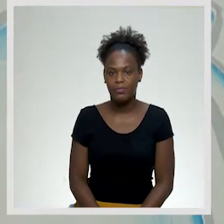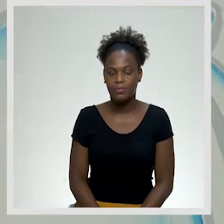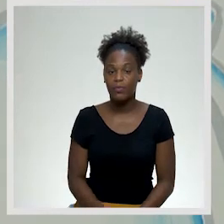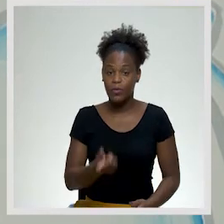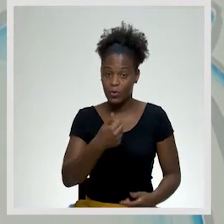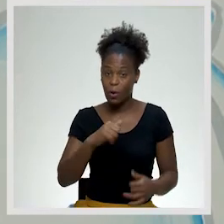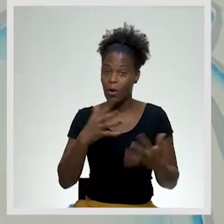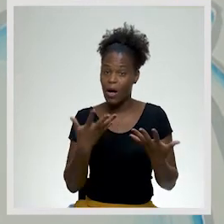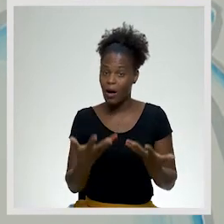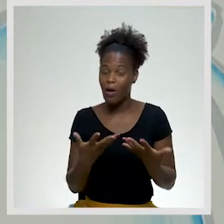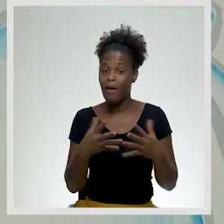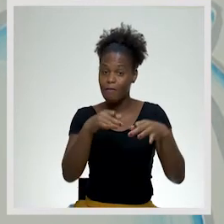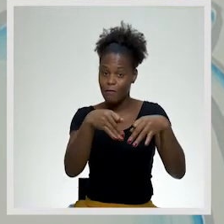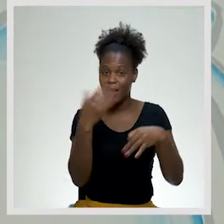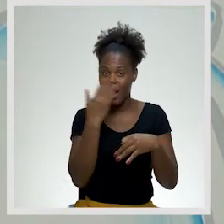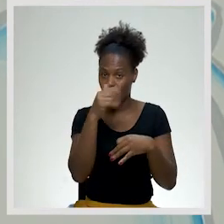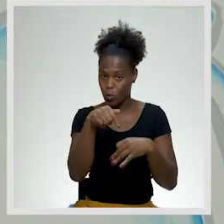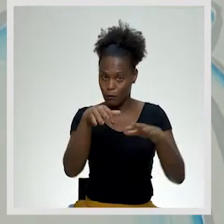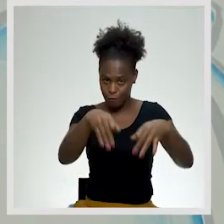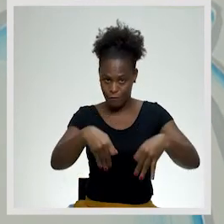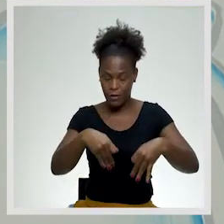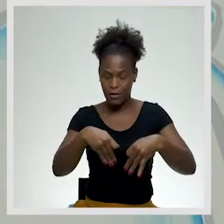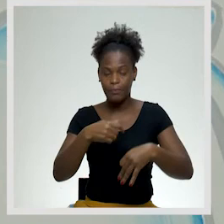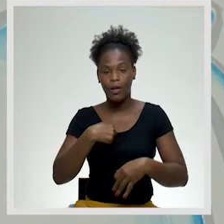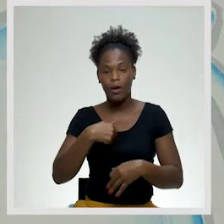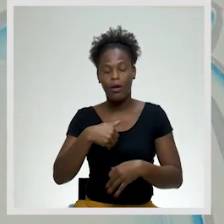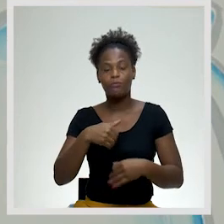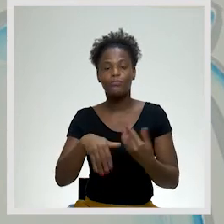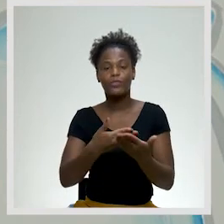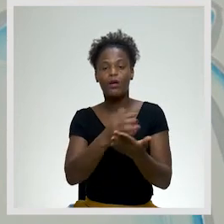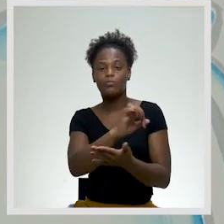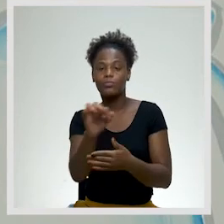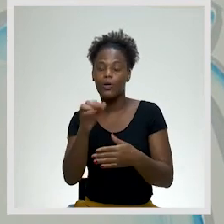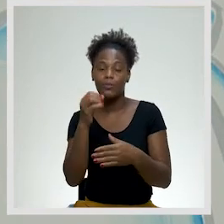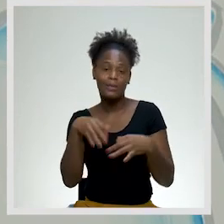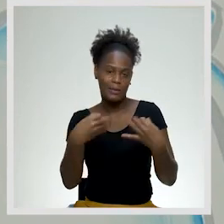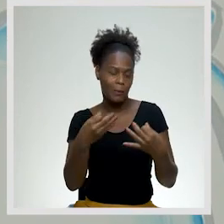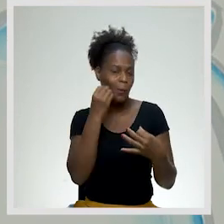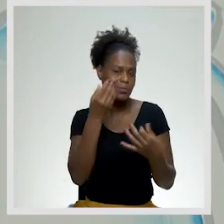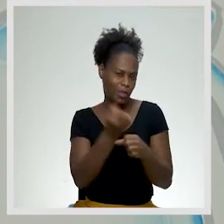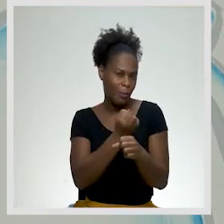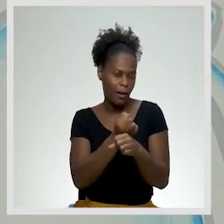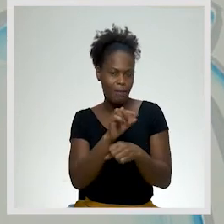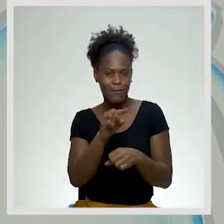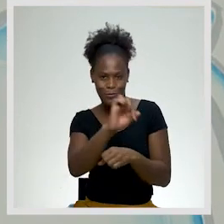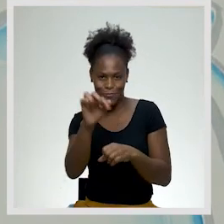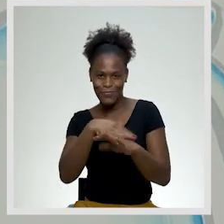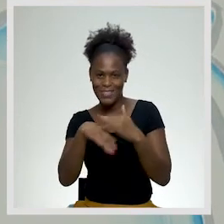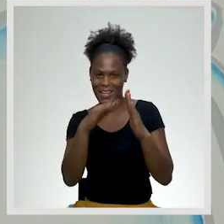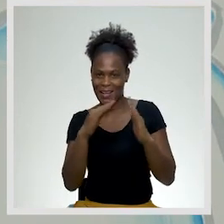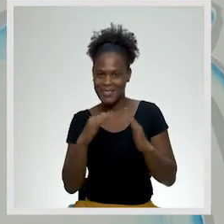Chegamos ao final da nossa aula de hoje e eu vou vos deixar, como sempre, um trabalho que é para fazer lá em